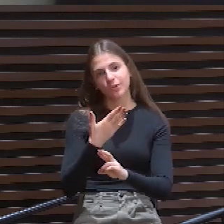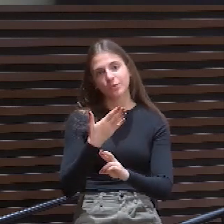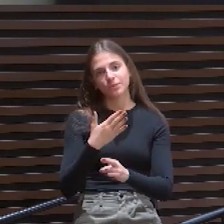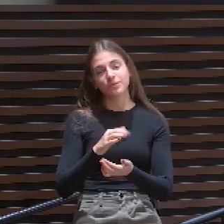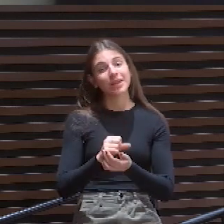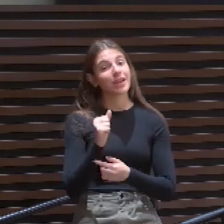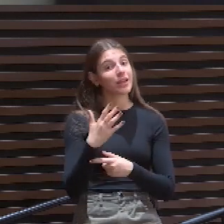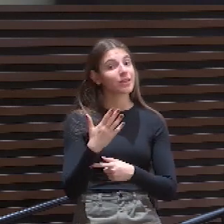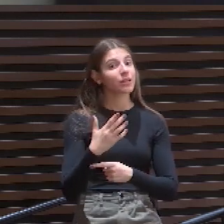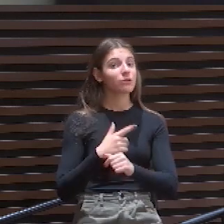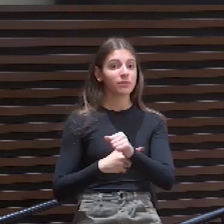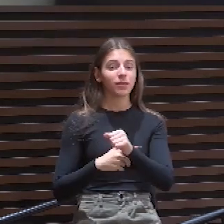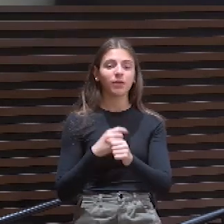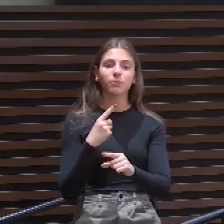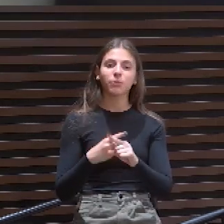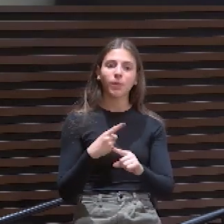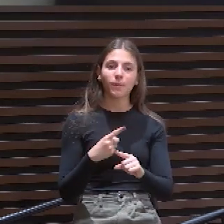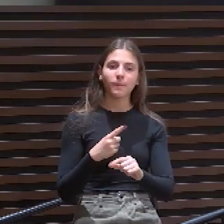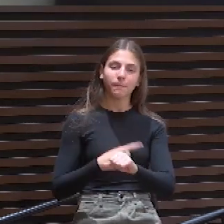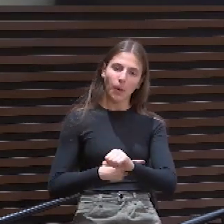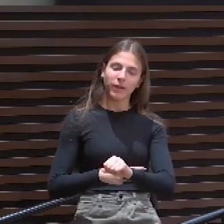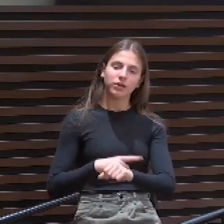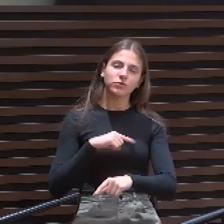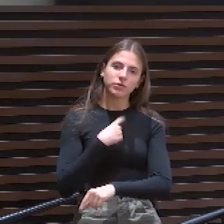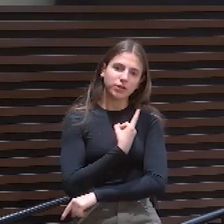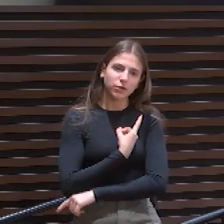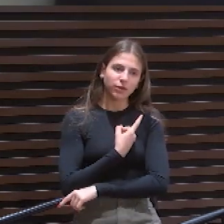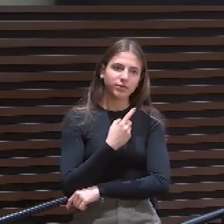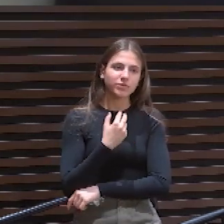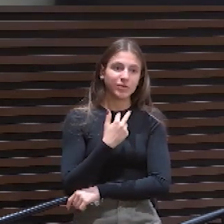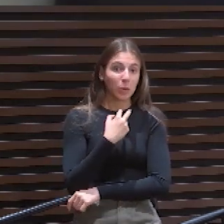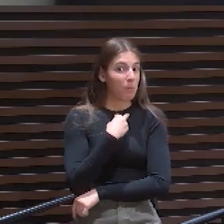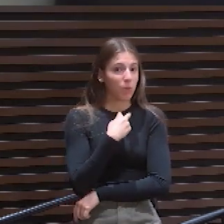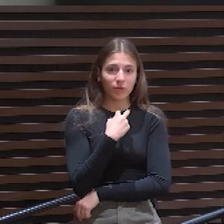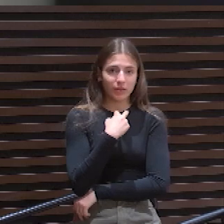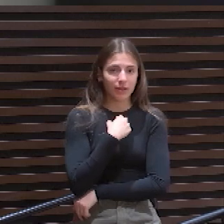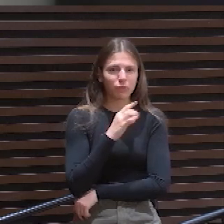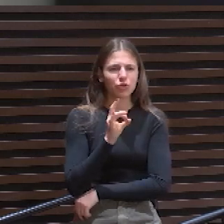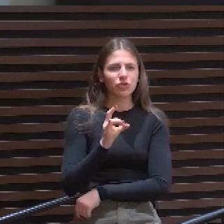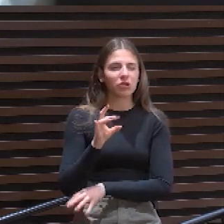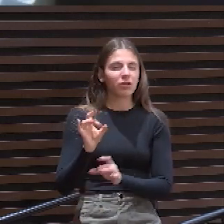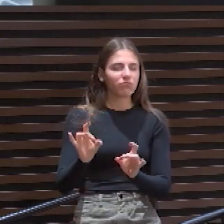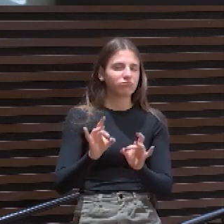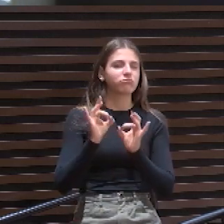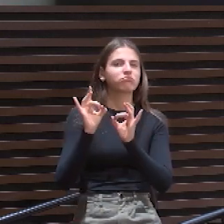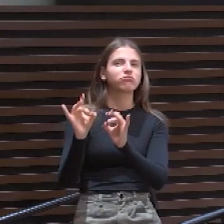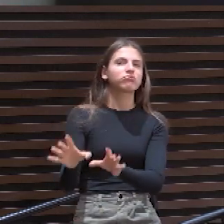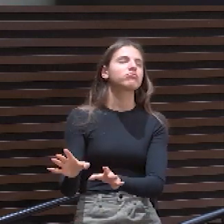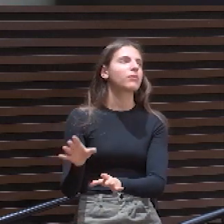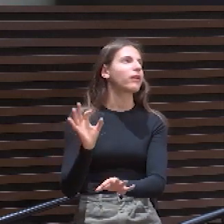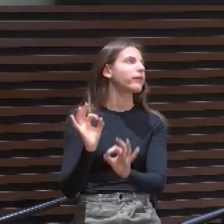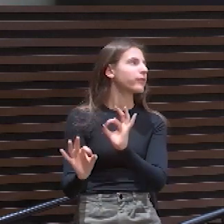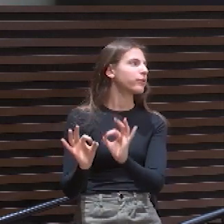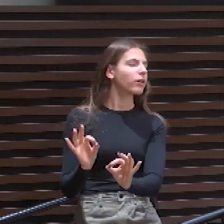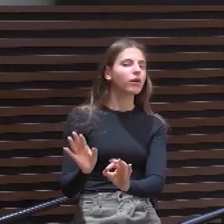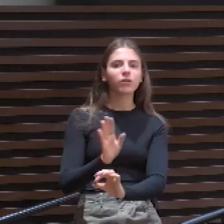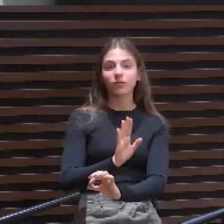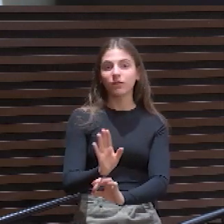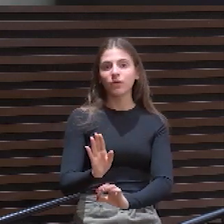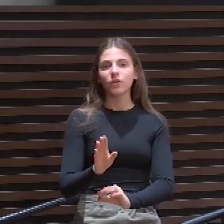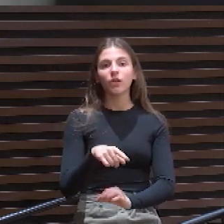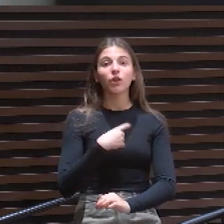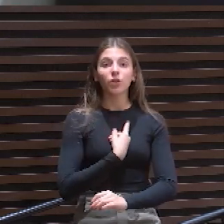Então, existem algumas circunstâncias que você não vai poder virar e falar assim, mas está me julgando. Espera lá, se o irmão está